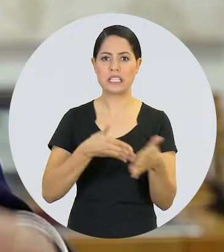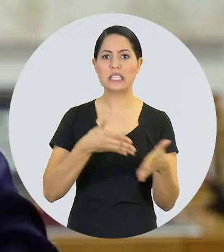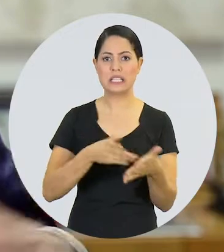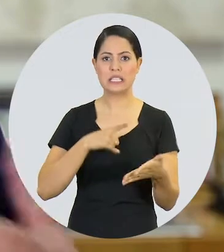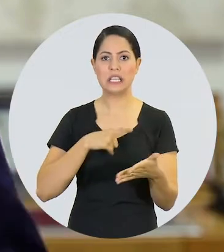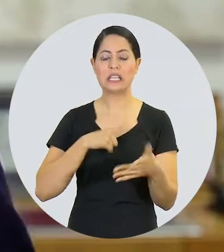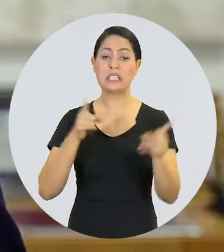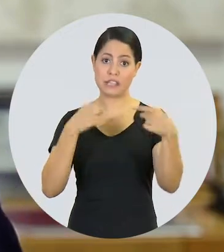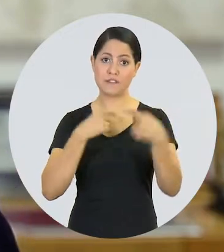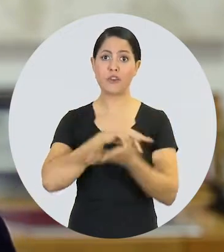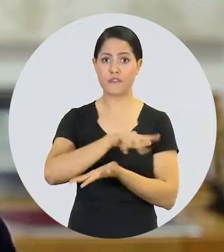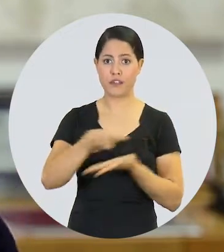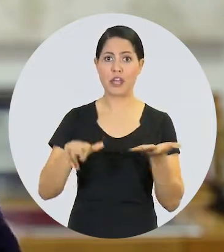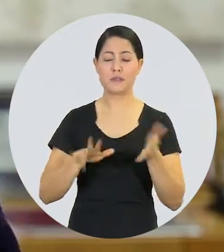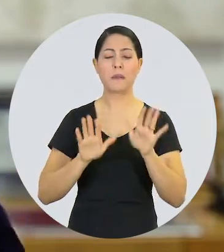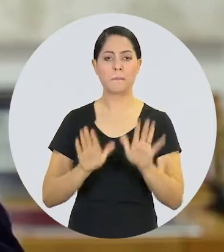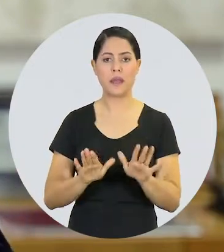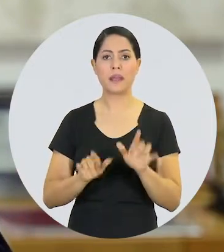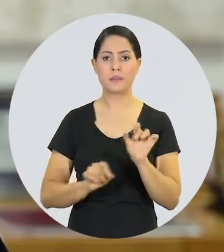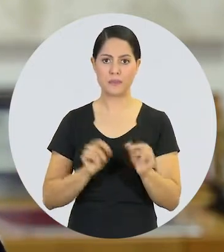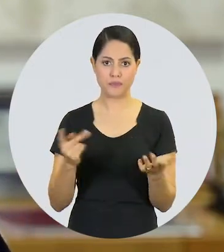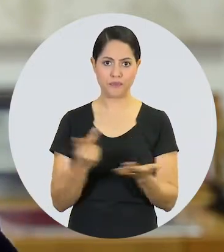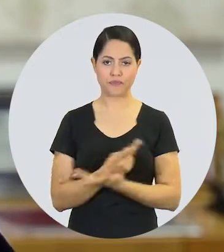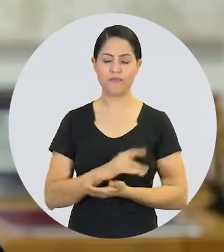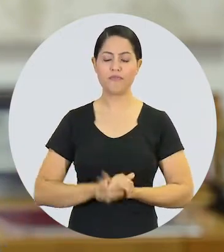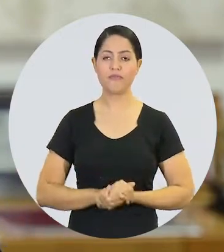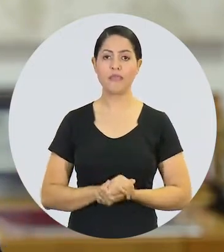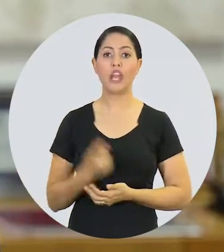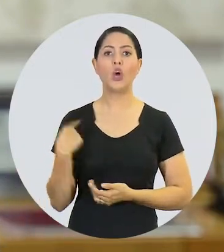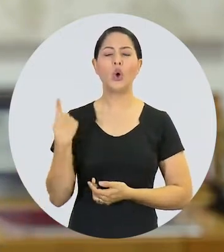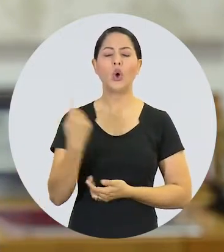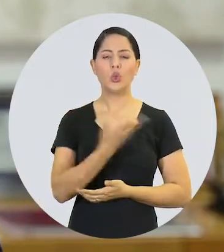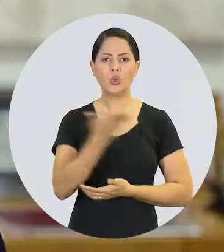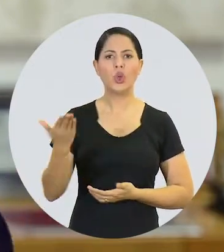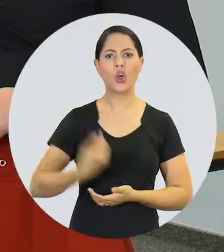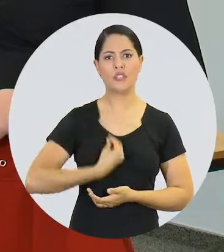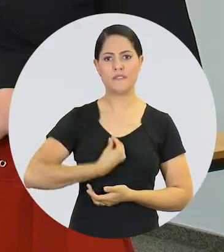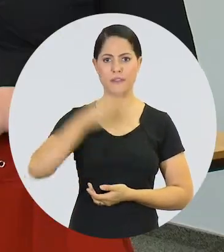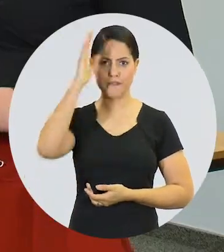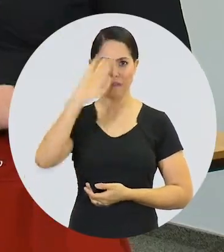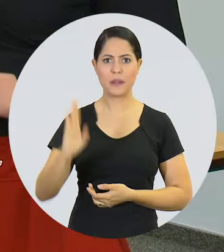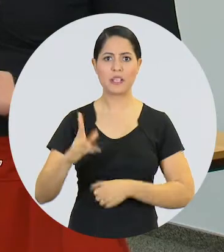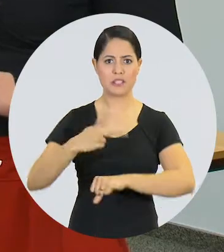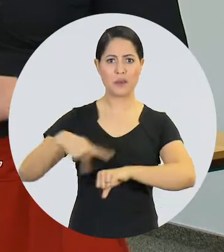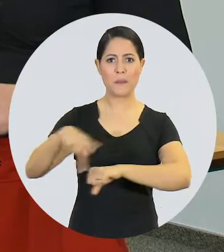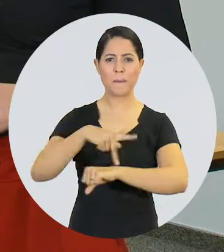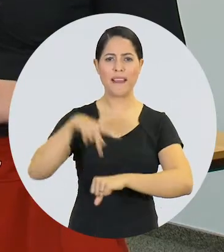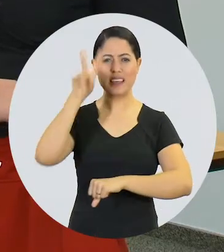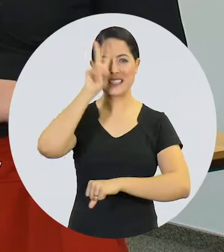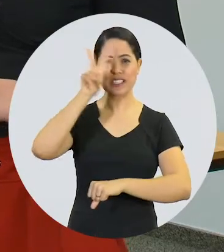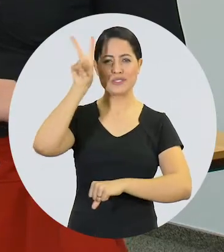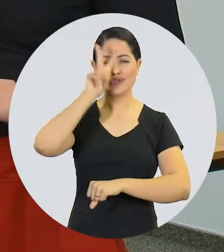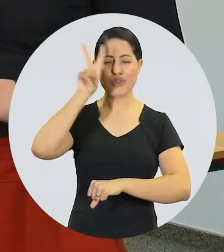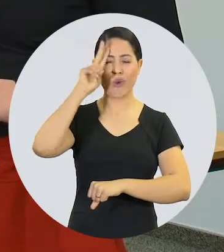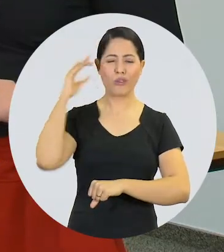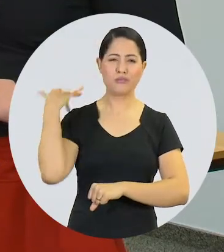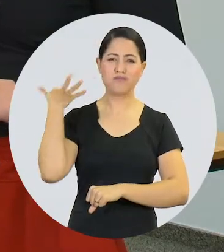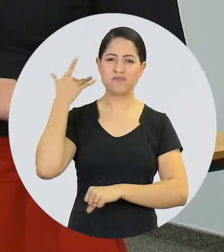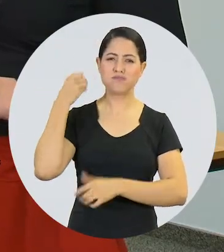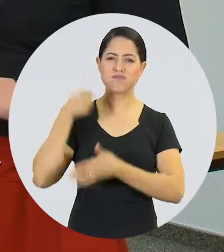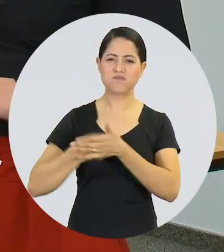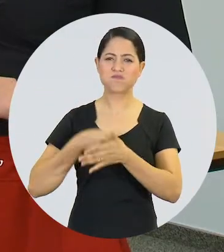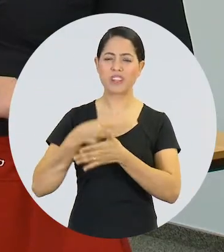limitações e os seus desafios. Agora, nós que vivemos num país que tem uma história de ruptura, falta